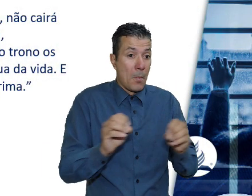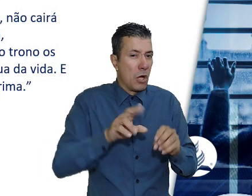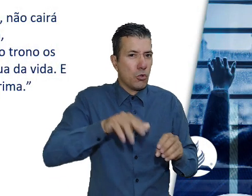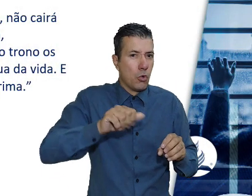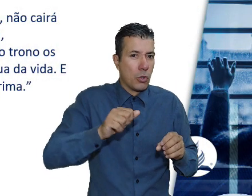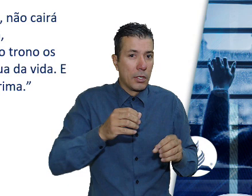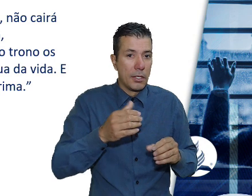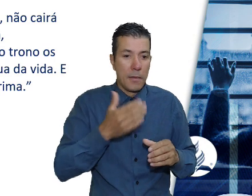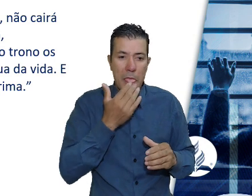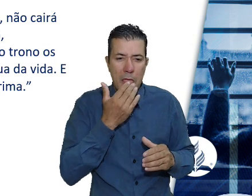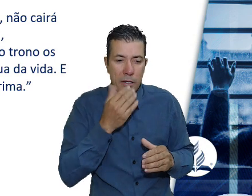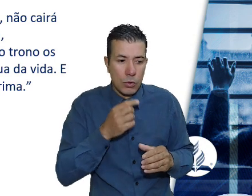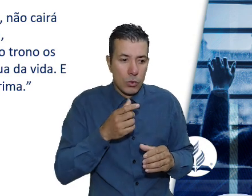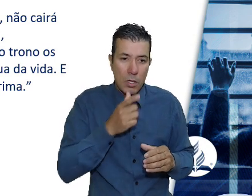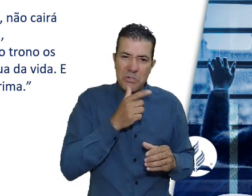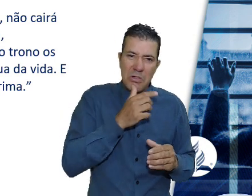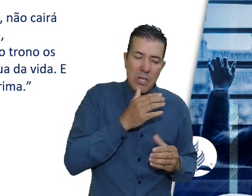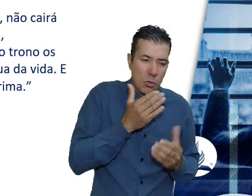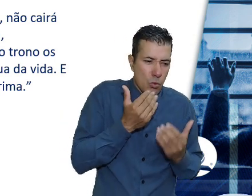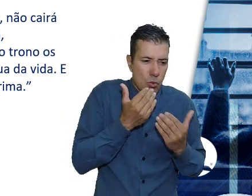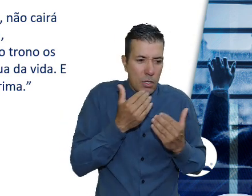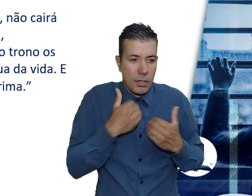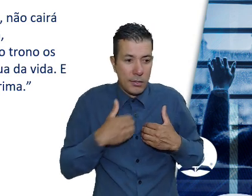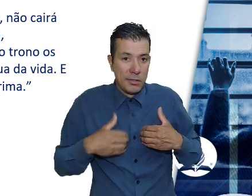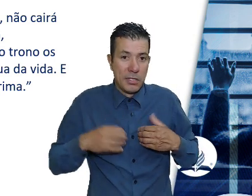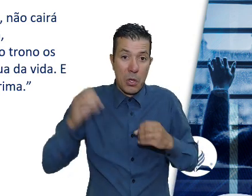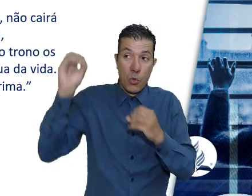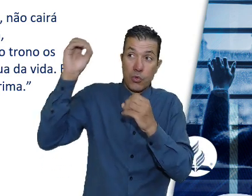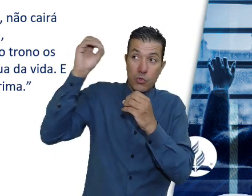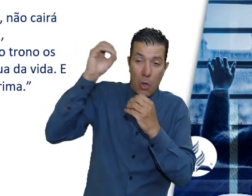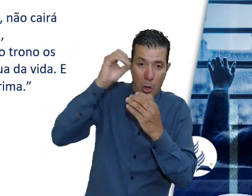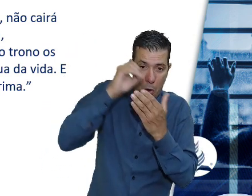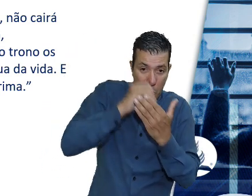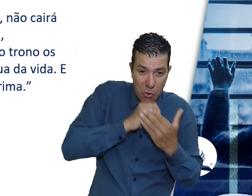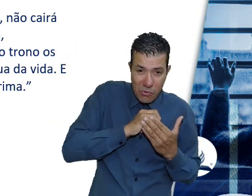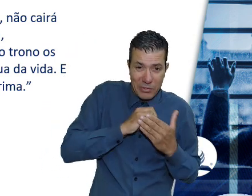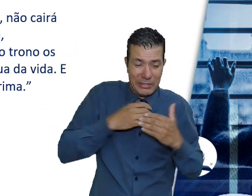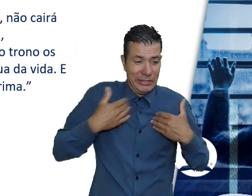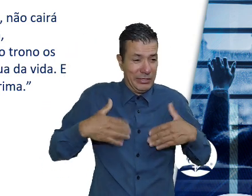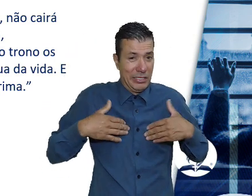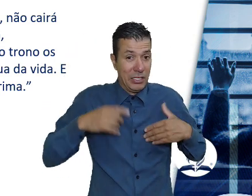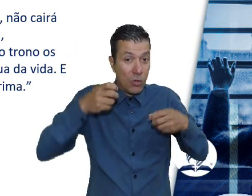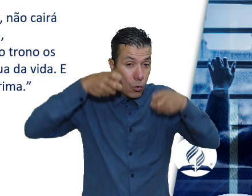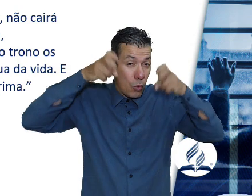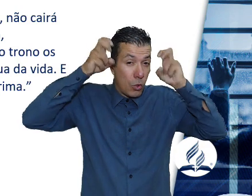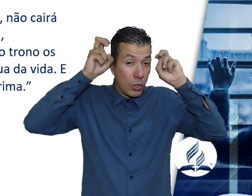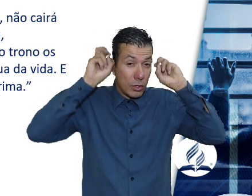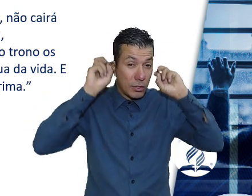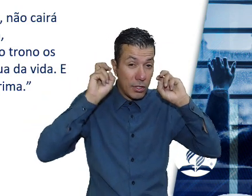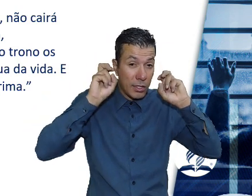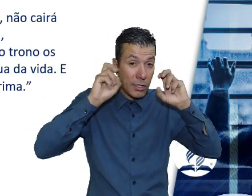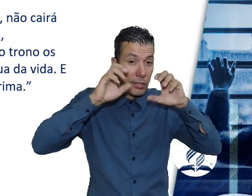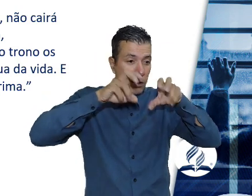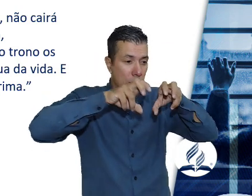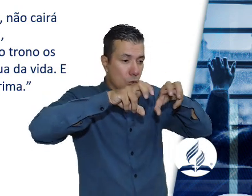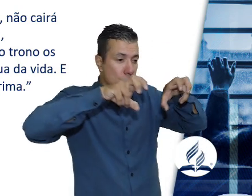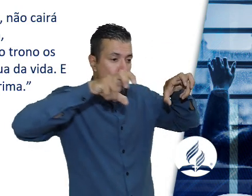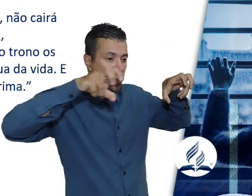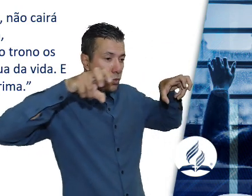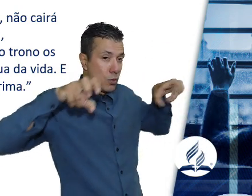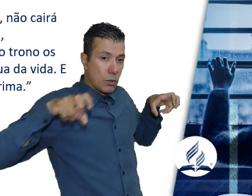terão sede, não cairá sobre eles o sol, nem ardor algum, pois o Cordeiro que se encontra no meio do trono